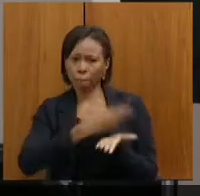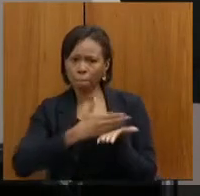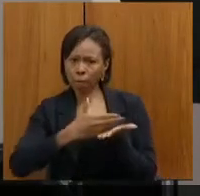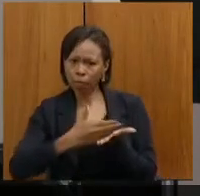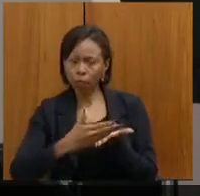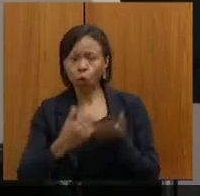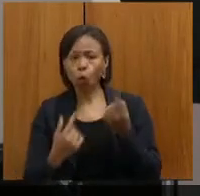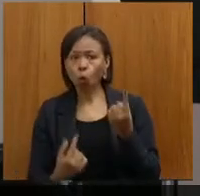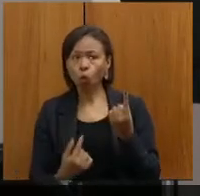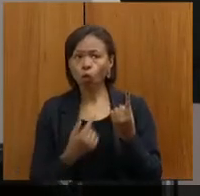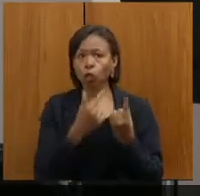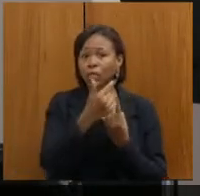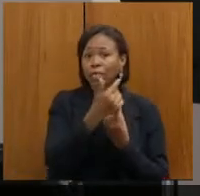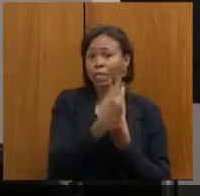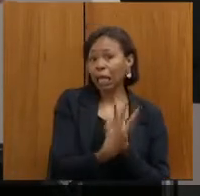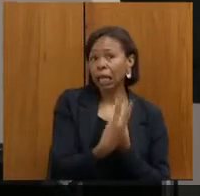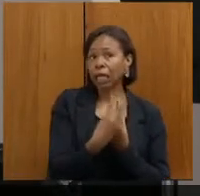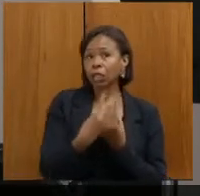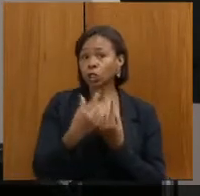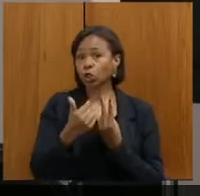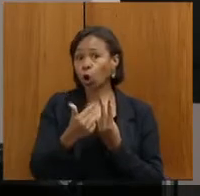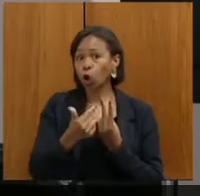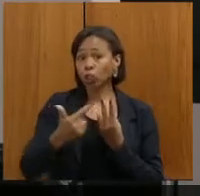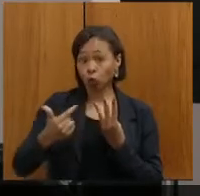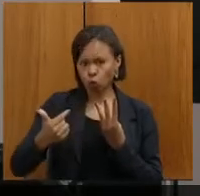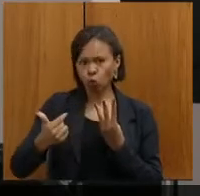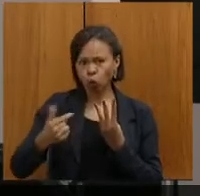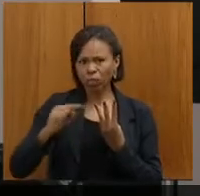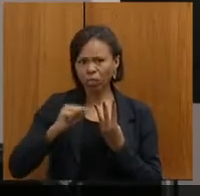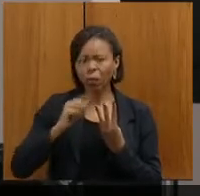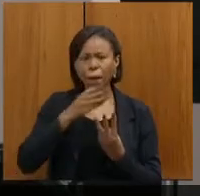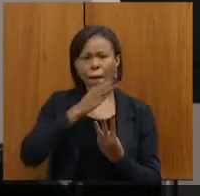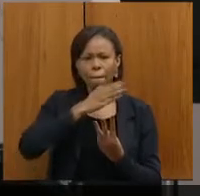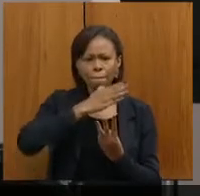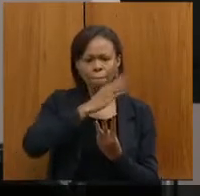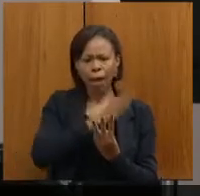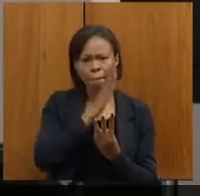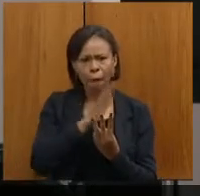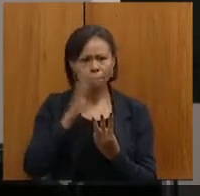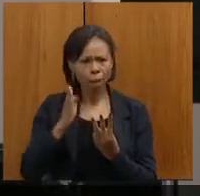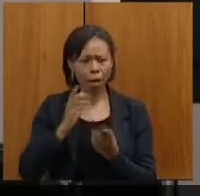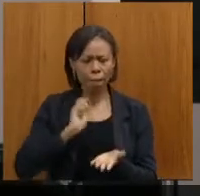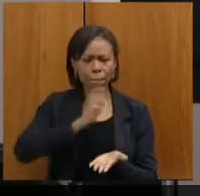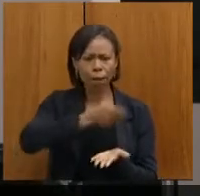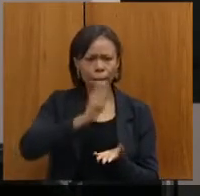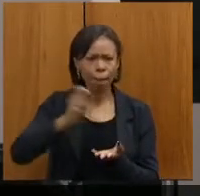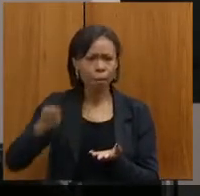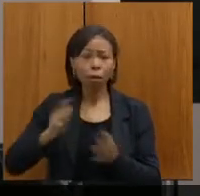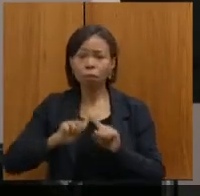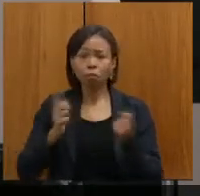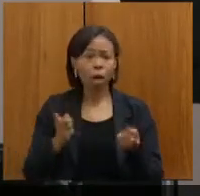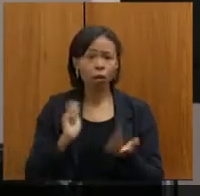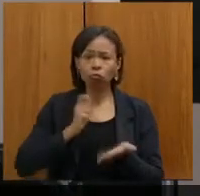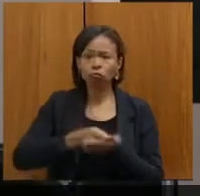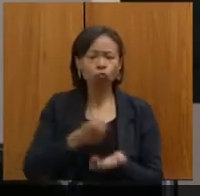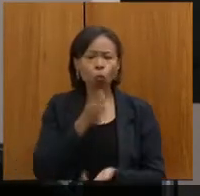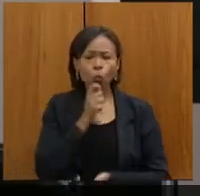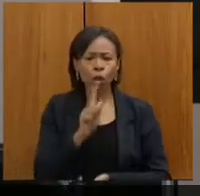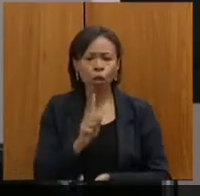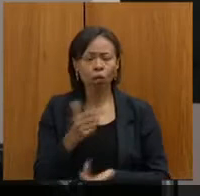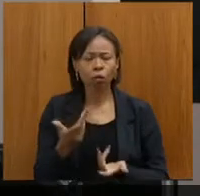uma de 13 uma de 12 Mais uma de 12 e as duas últimas de 12 não foram concedidos Então a primeira pergunta é essa é